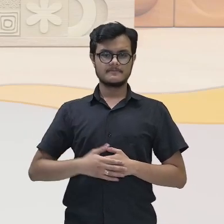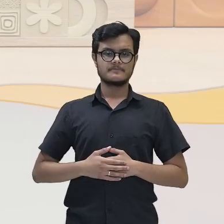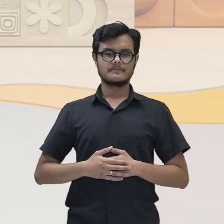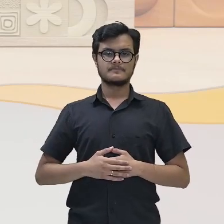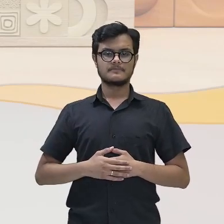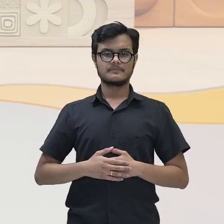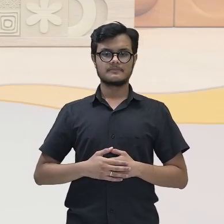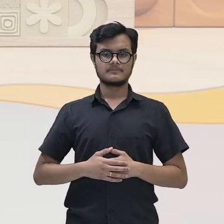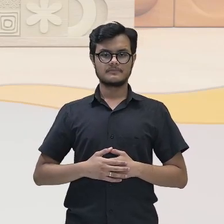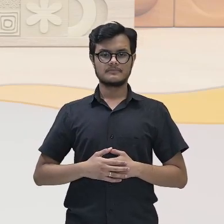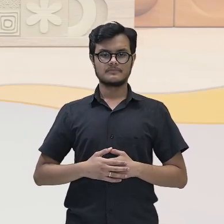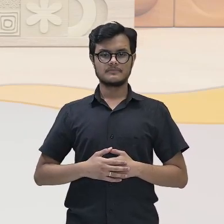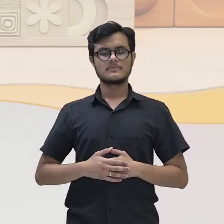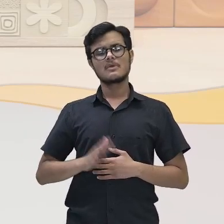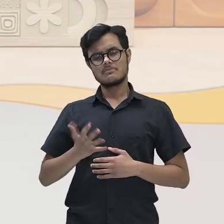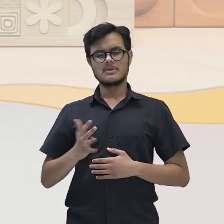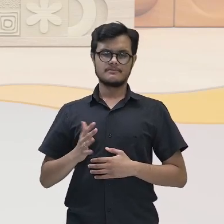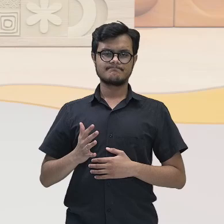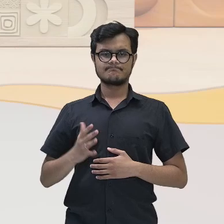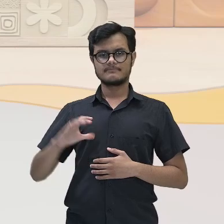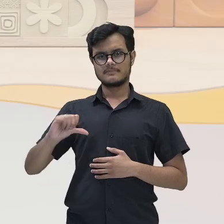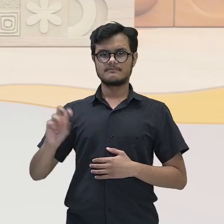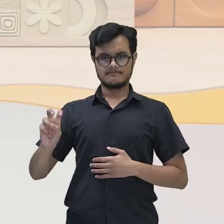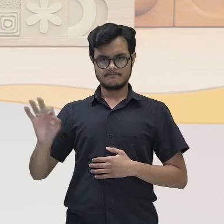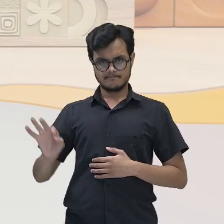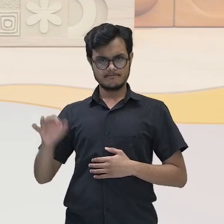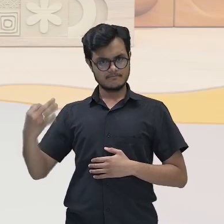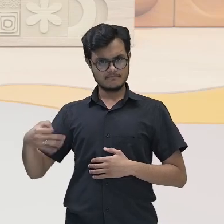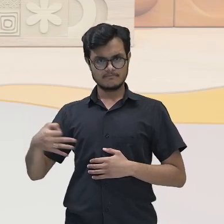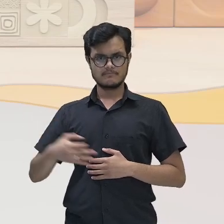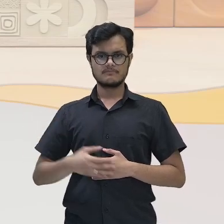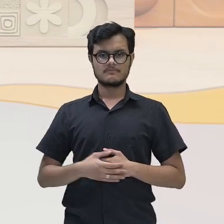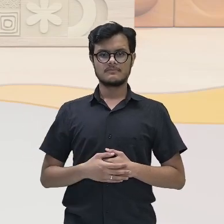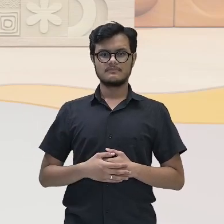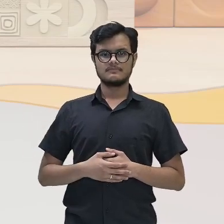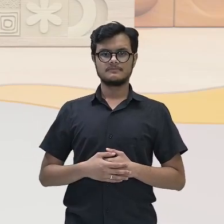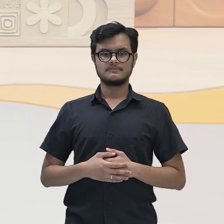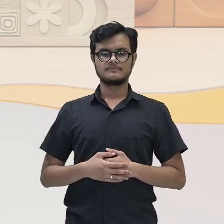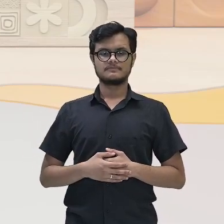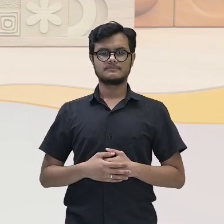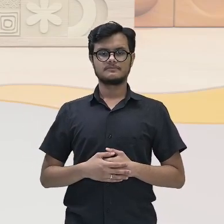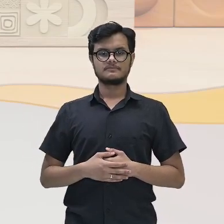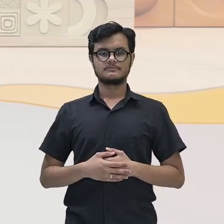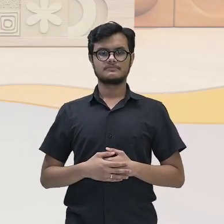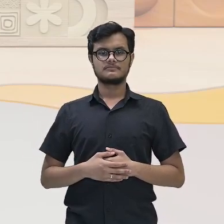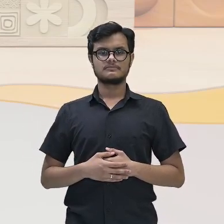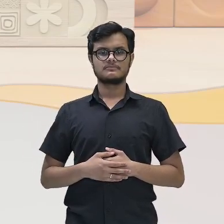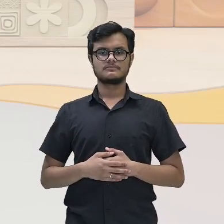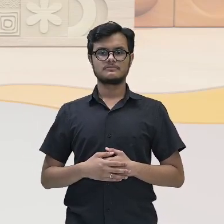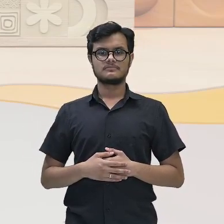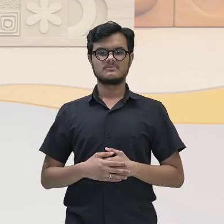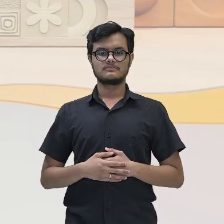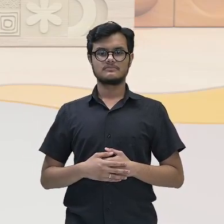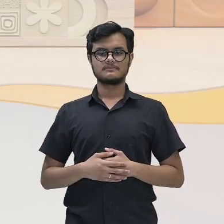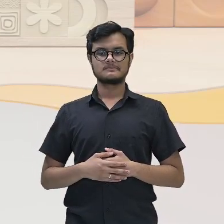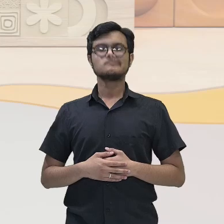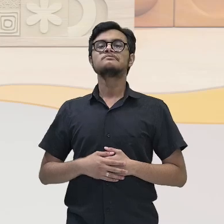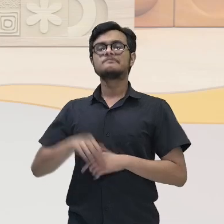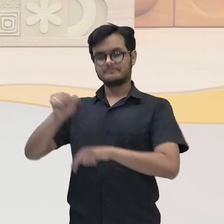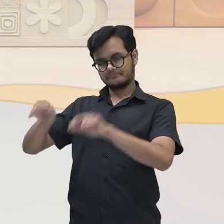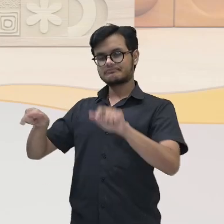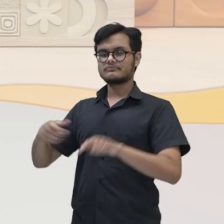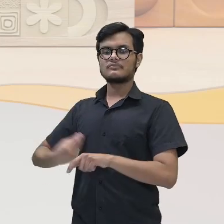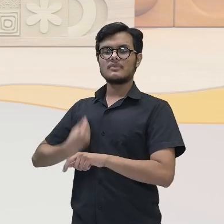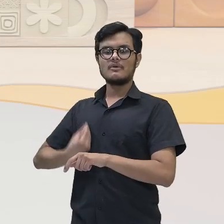93%, tá bom? Então, aproximadamente 93%, a região que possui, né, essa porcentagem maior da